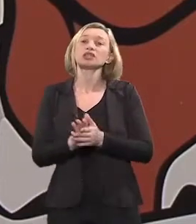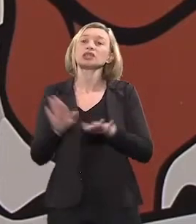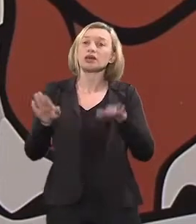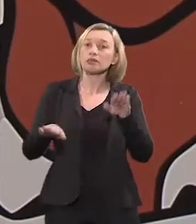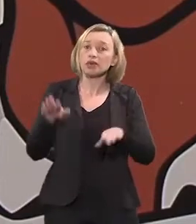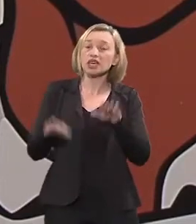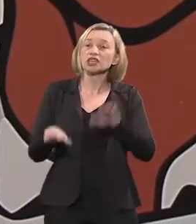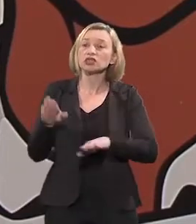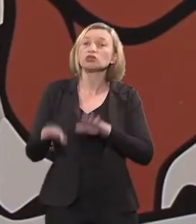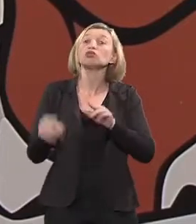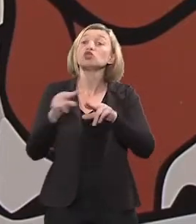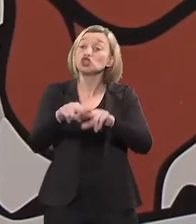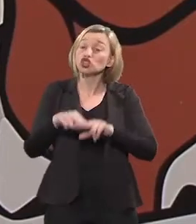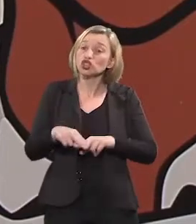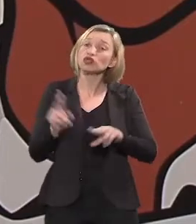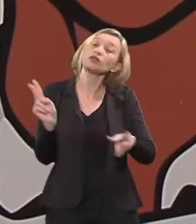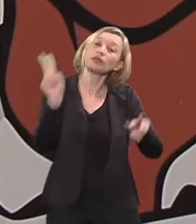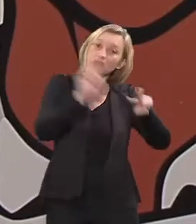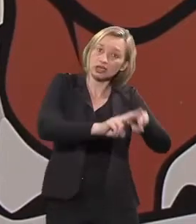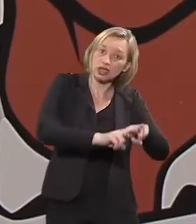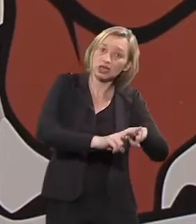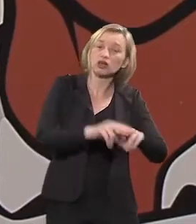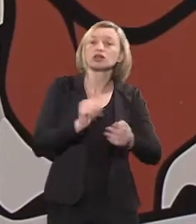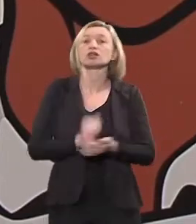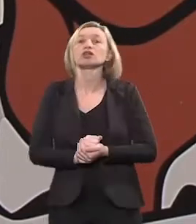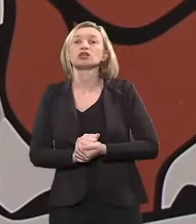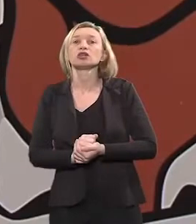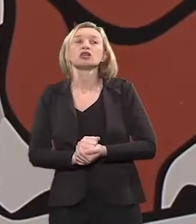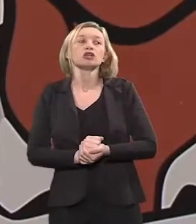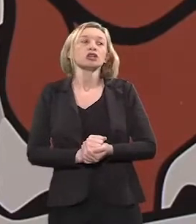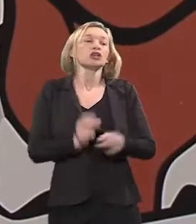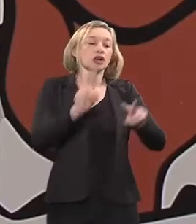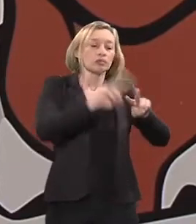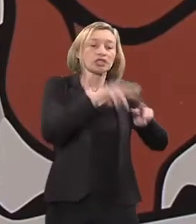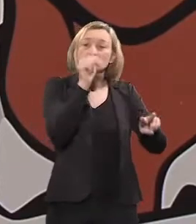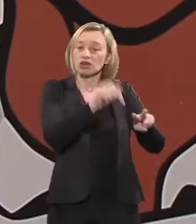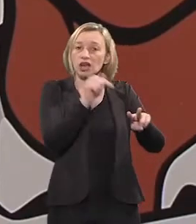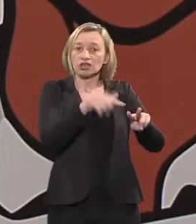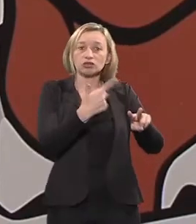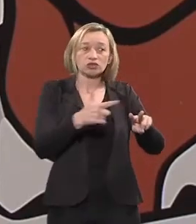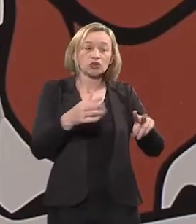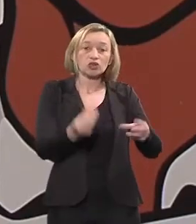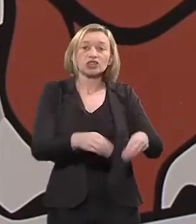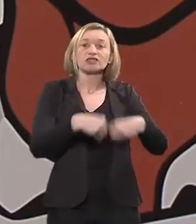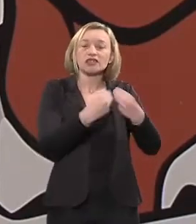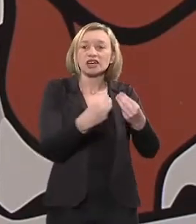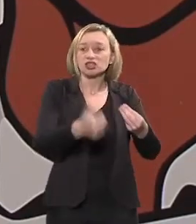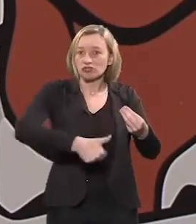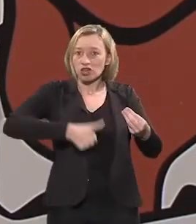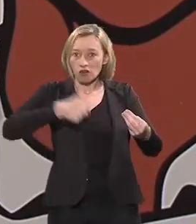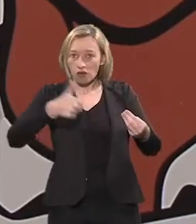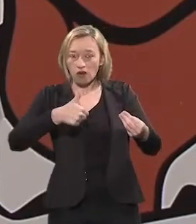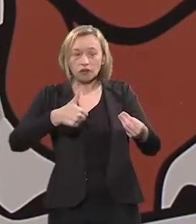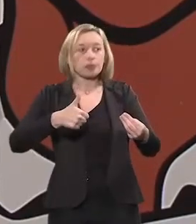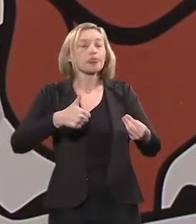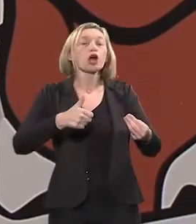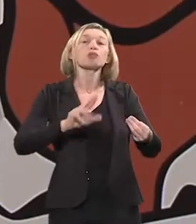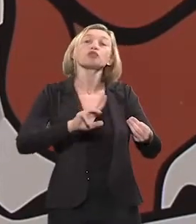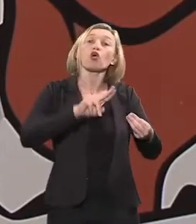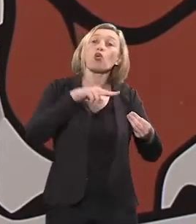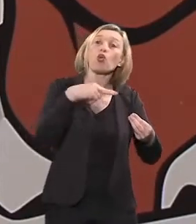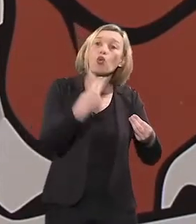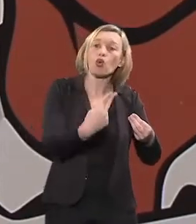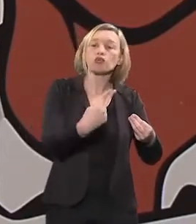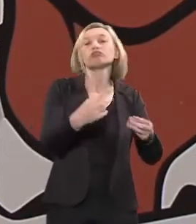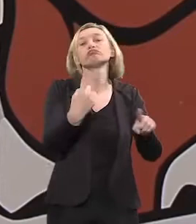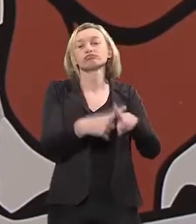da gravidez, ela precisa de uma atenção especial que o sistema carcerário não tem como fornecer, ou não fornece de forma adequada,